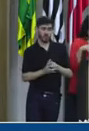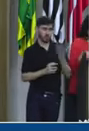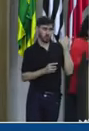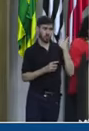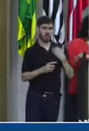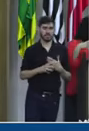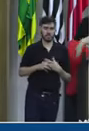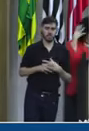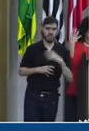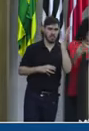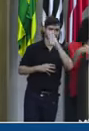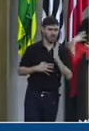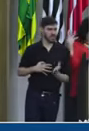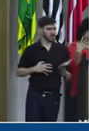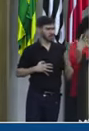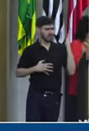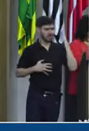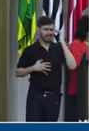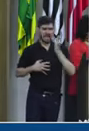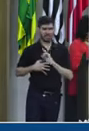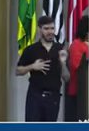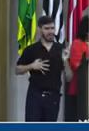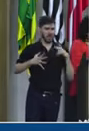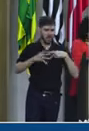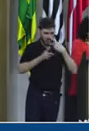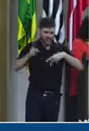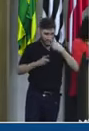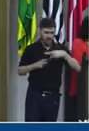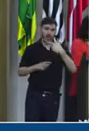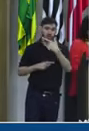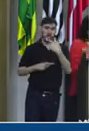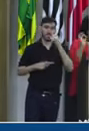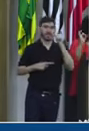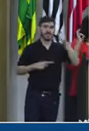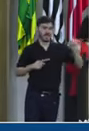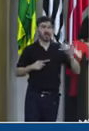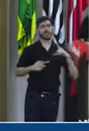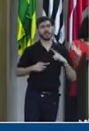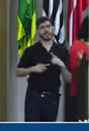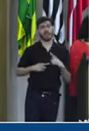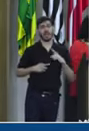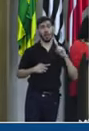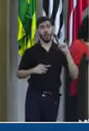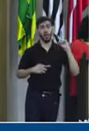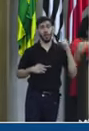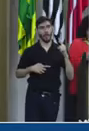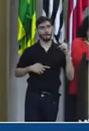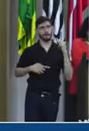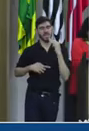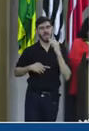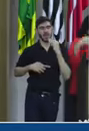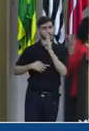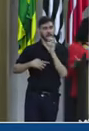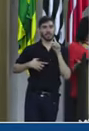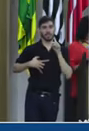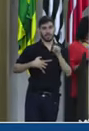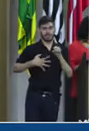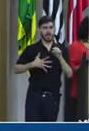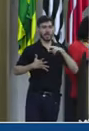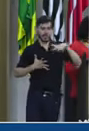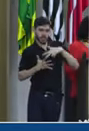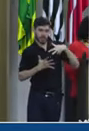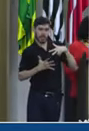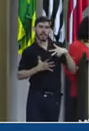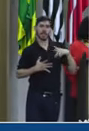Brasil não sabia, e eu tinha que falar muito em 2019. Nós temos quase 1.500.000 ciganos no Brasil. Nós temos mais ciganos que indígenas no